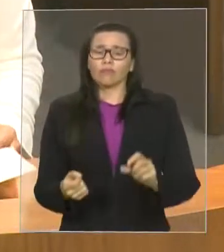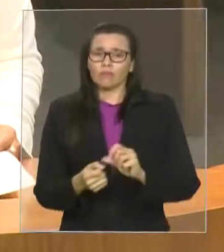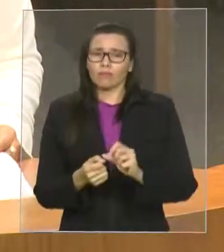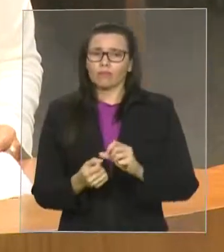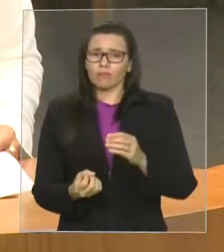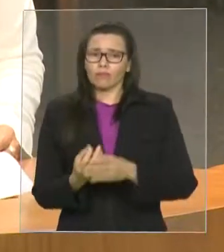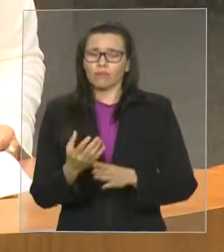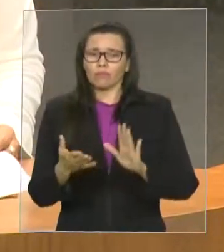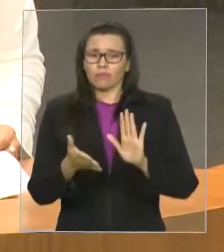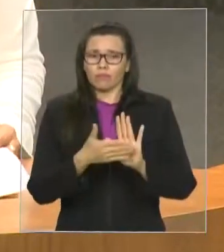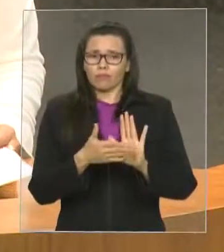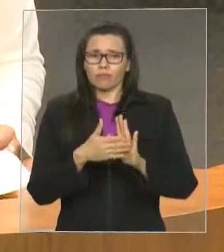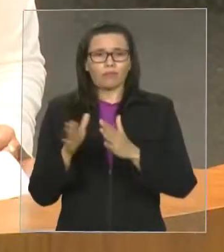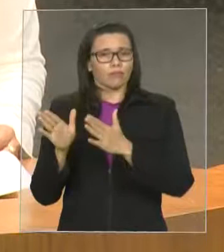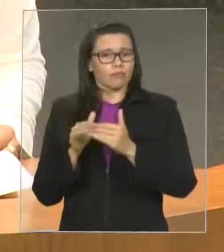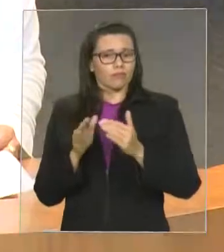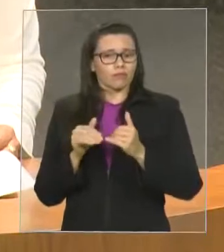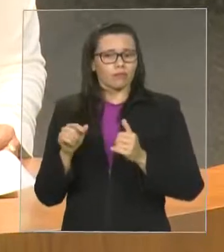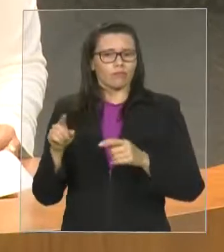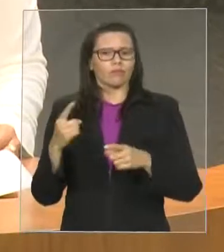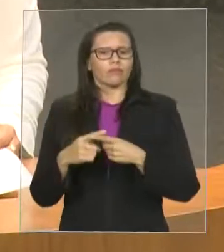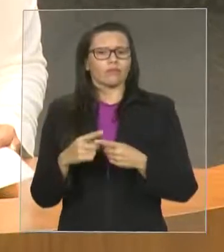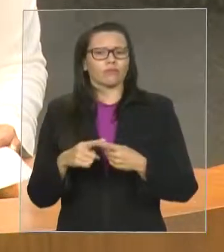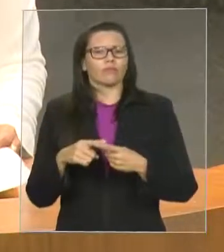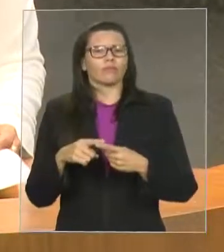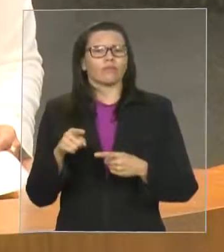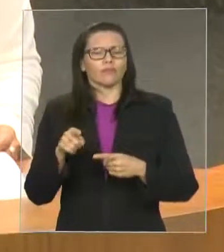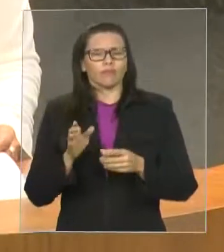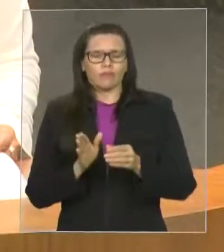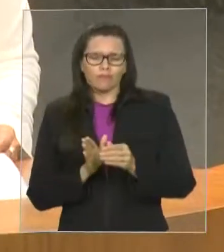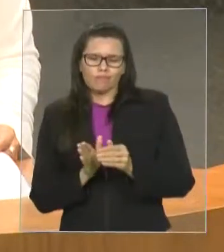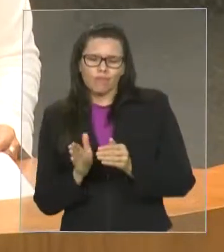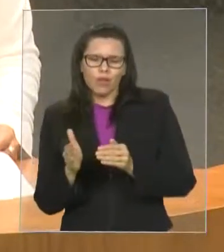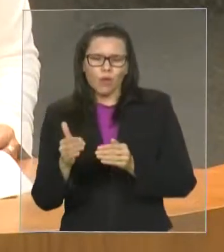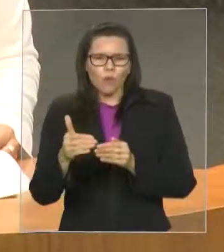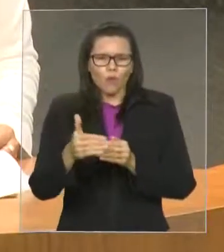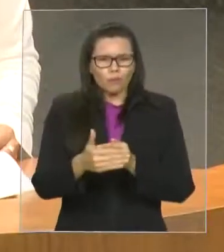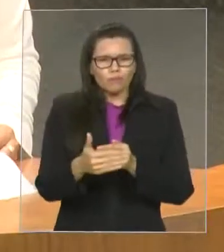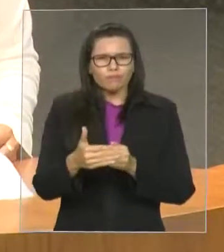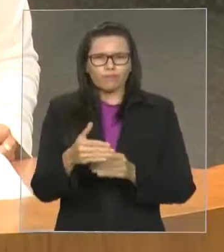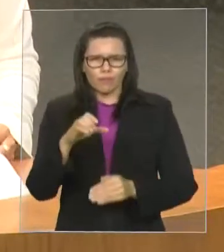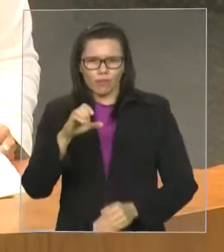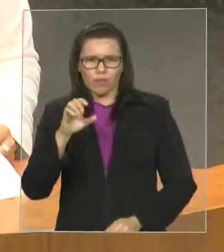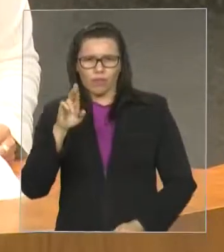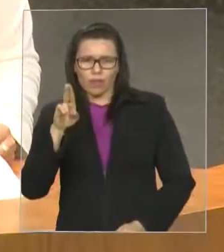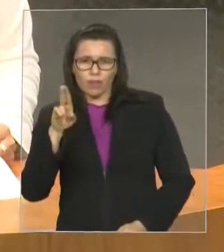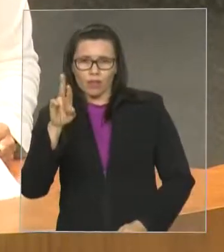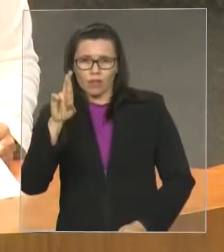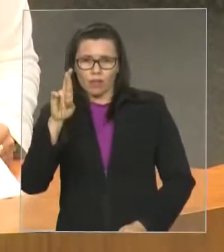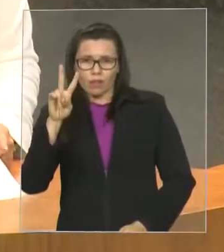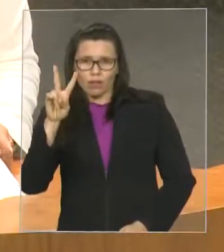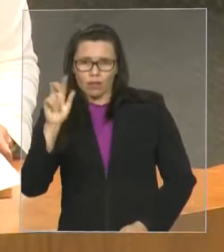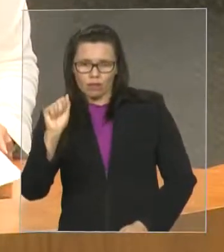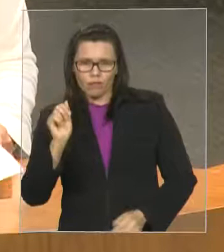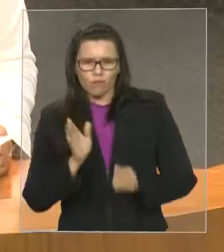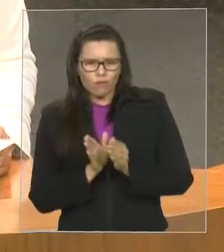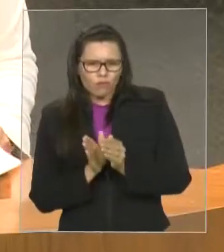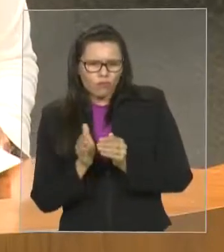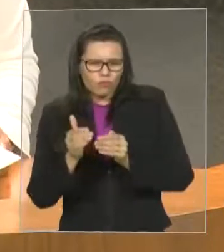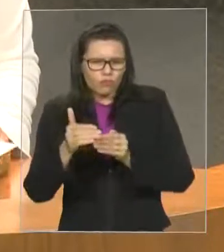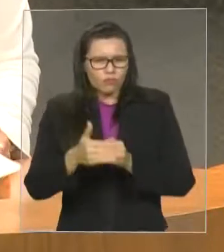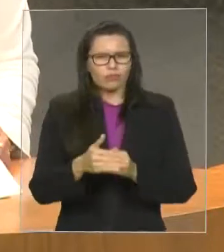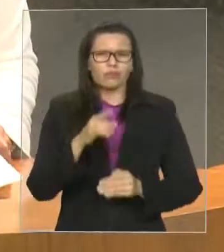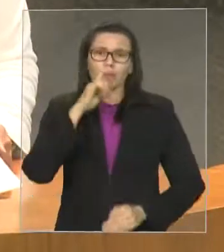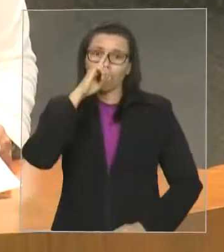nessa rodovia, pois a curva é muito perigosa, onde já houve vários acidentes e